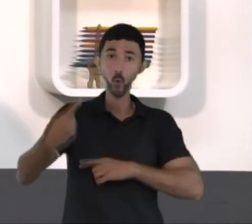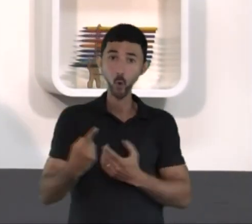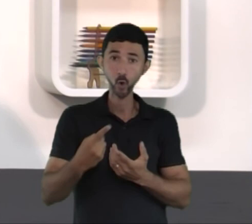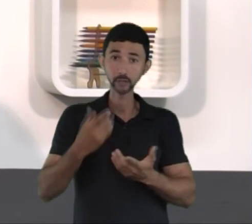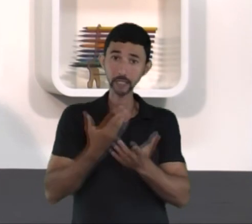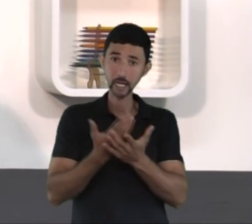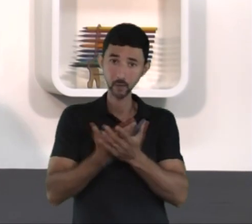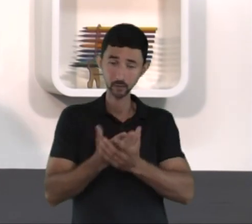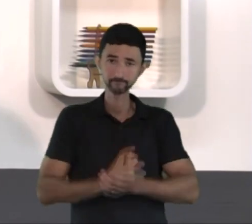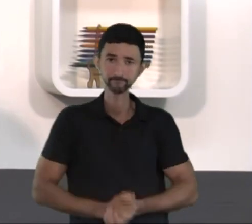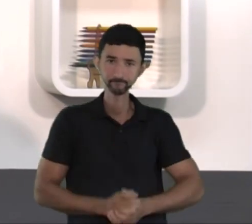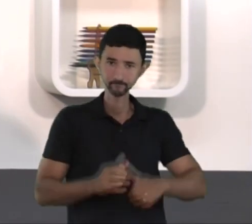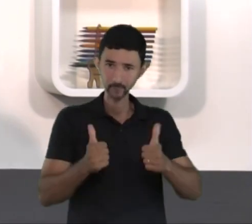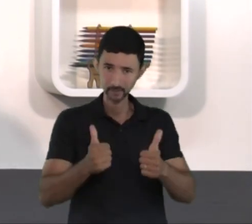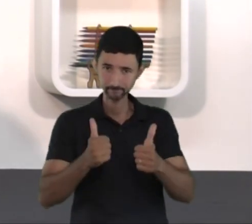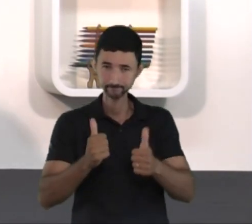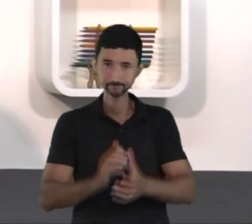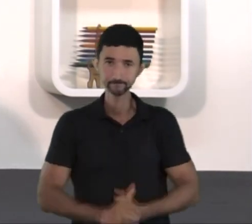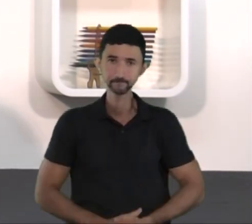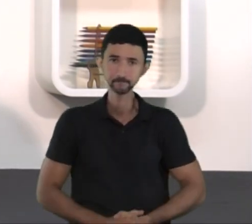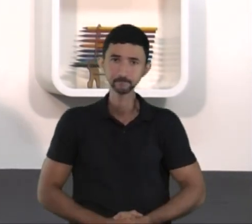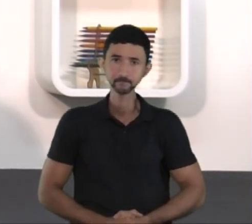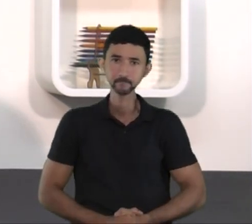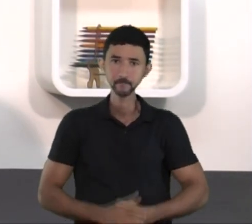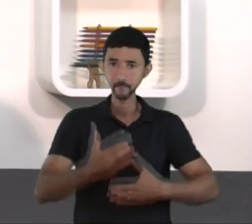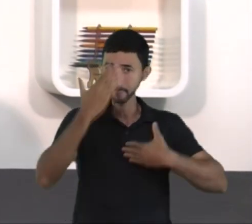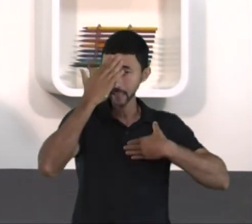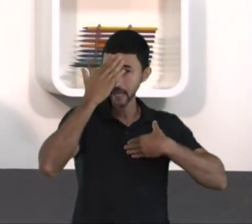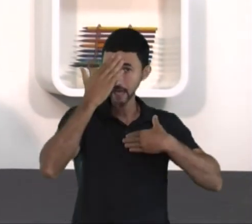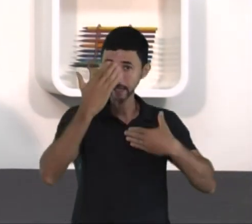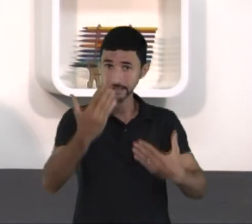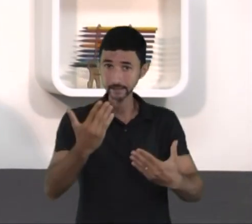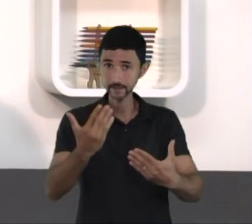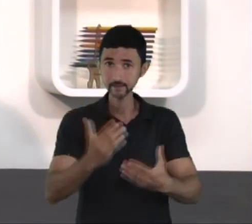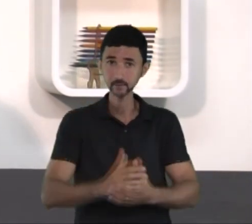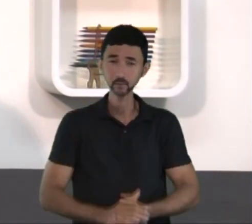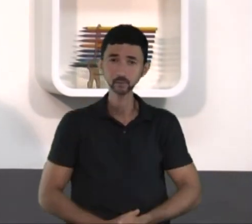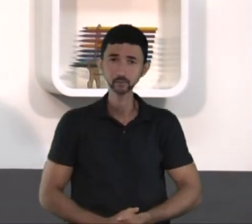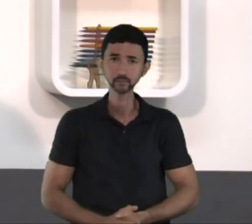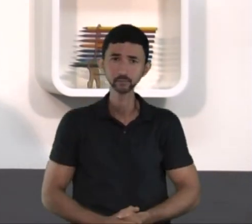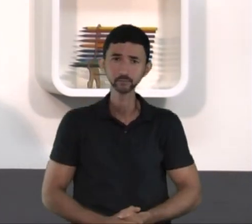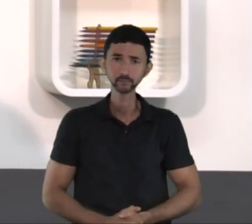bom, gente? Eu agradeço muito, muito mesmo